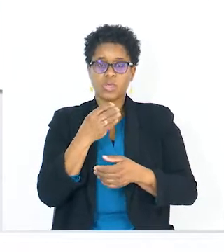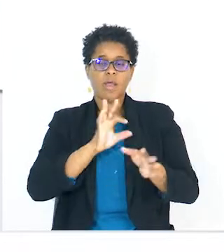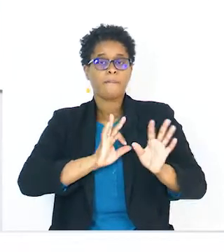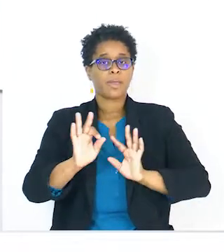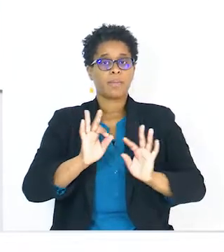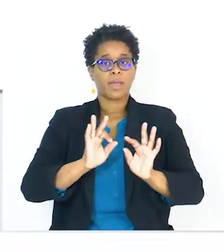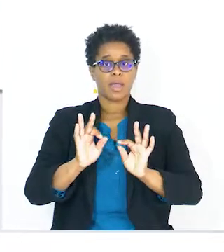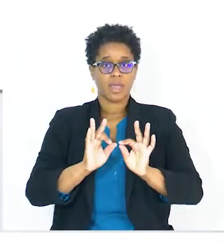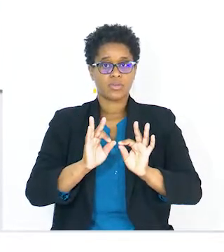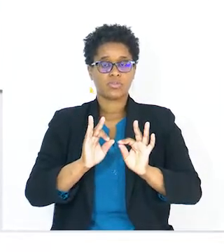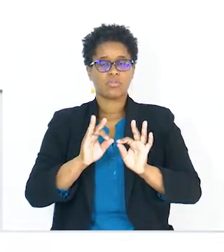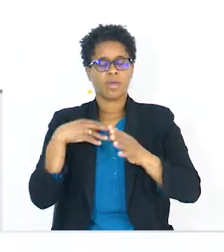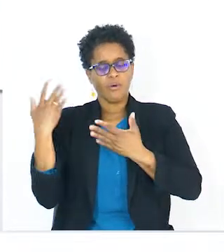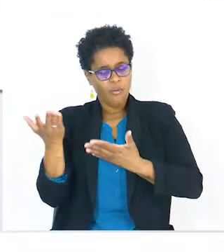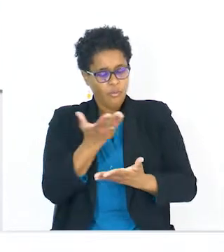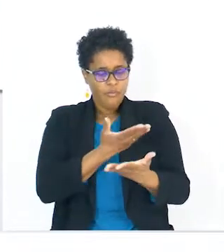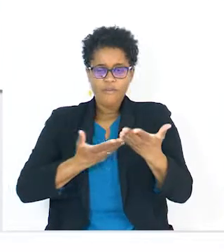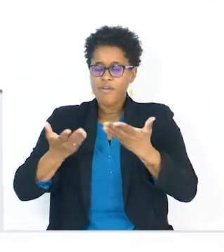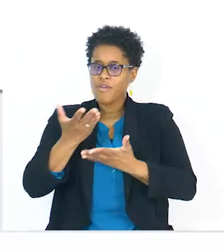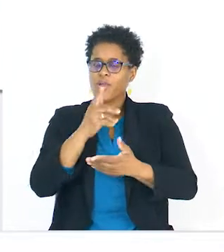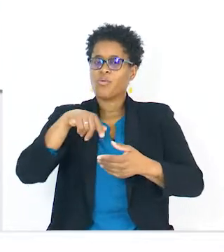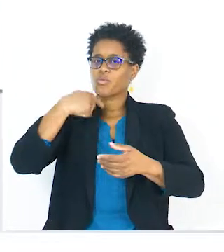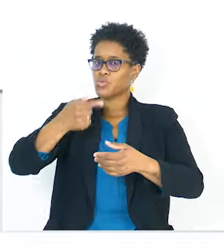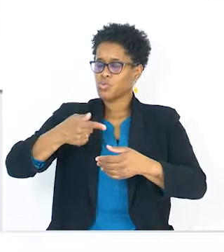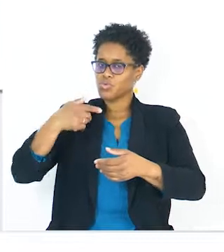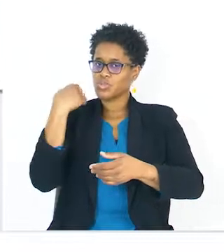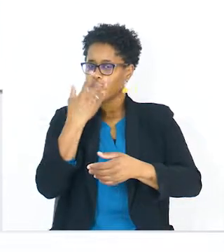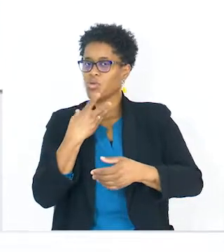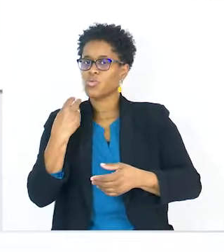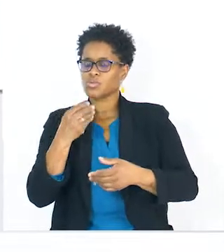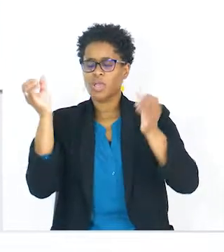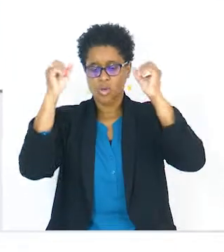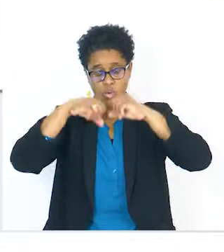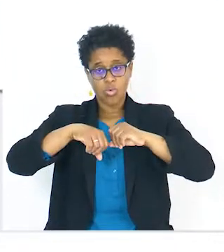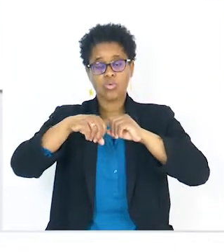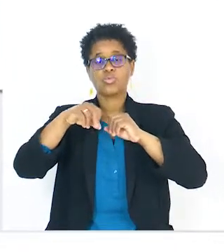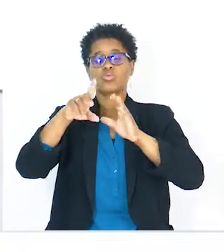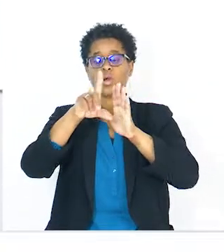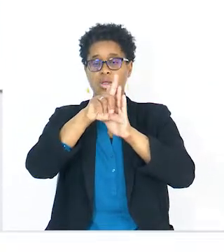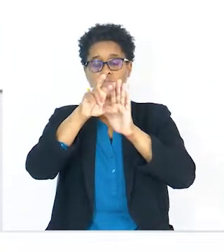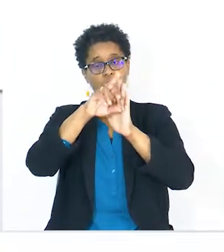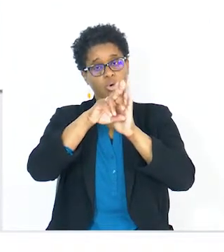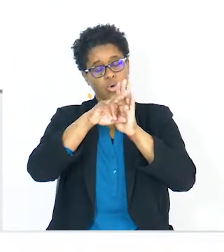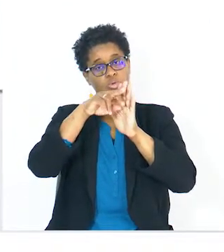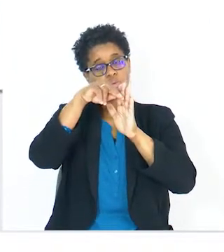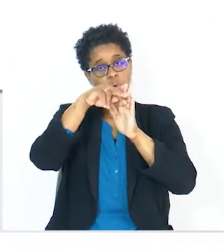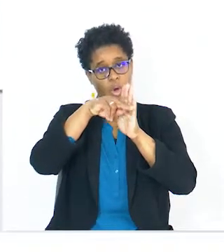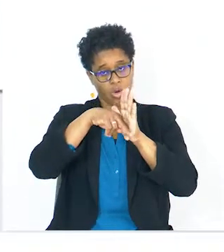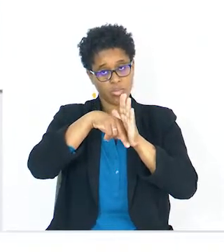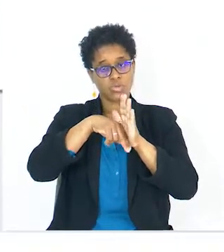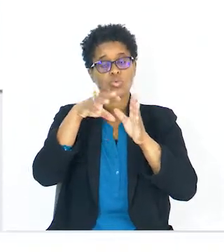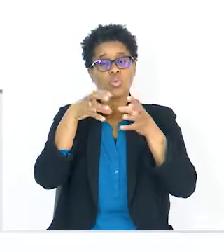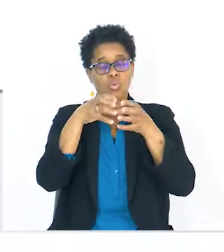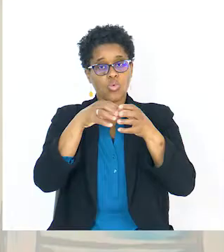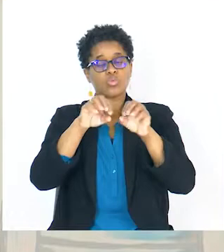são preparados para conviverem com os outros de acordo com as normas dos grupos sociais a que